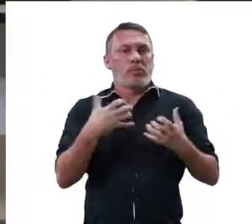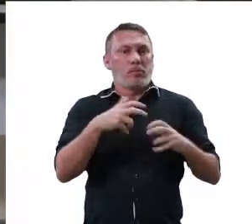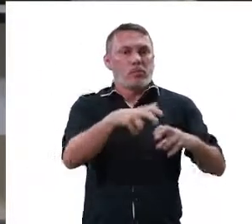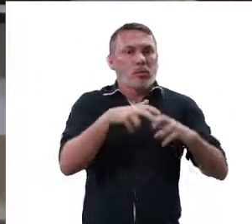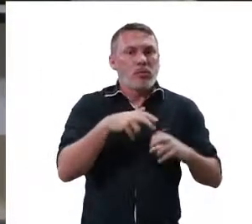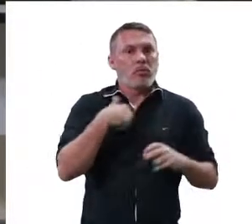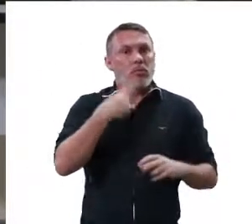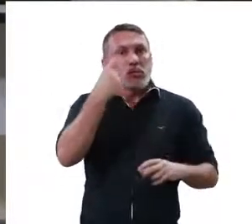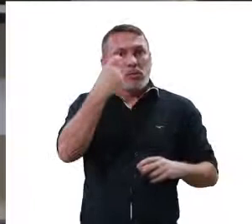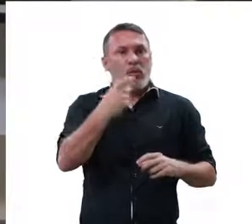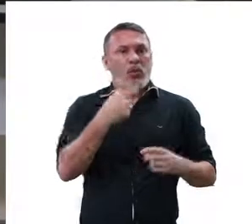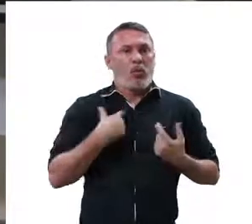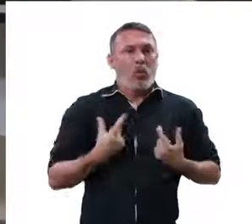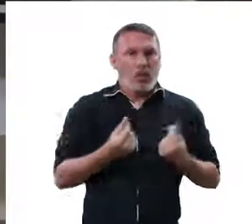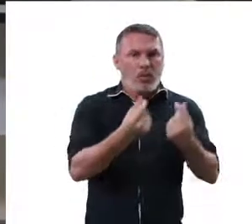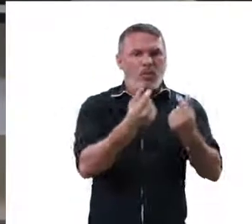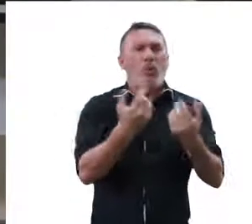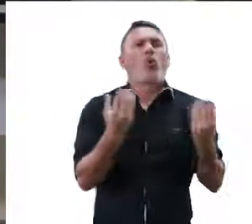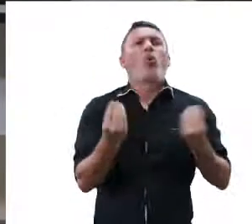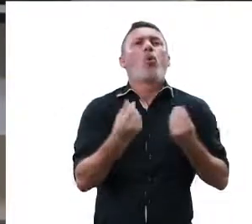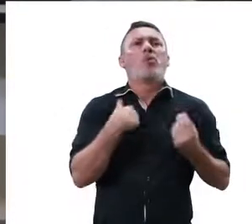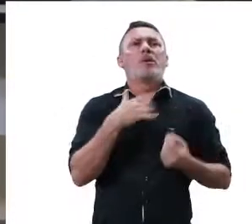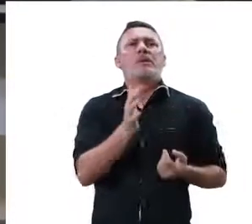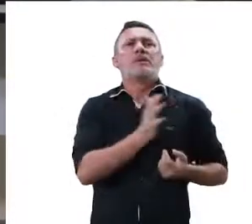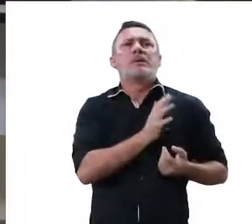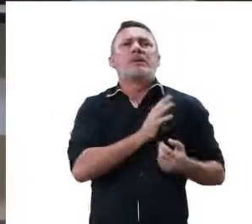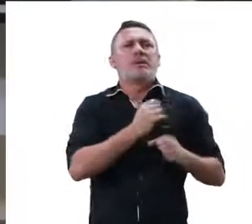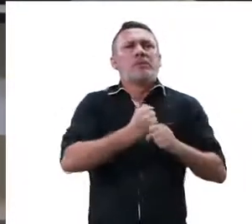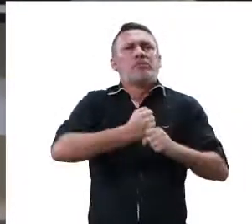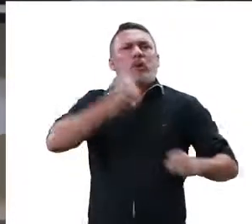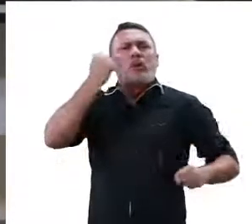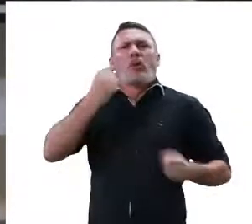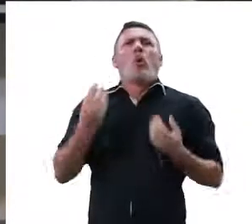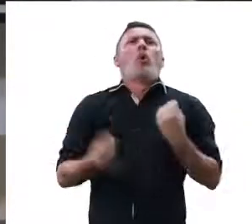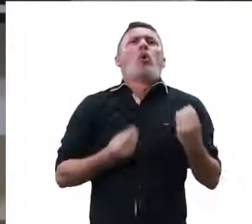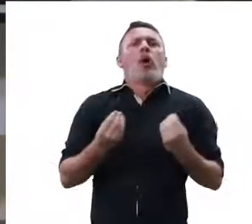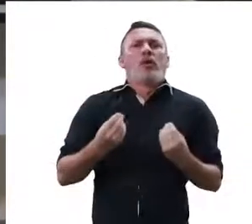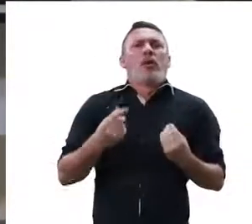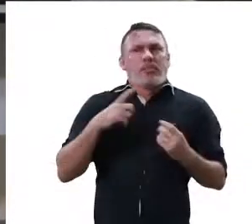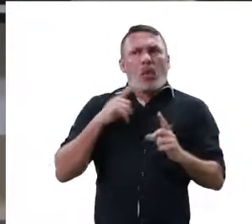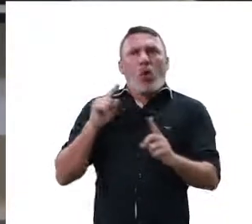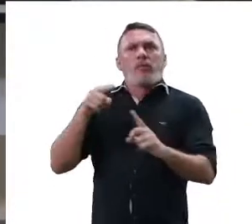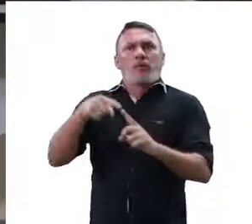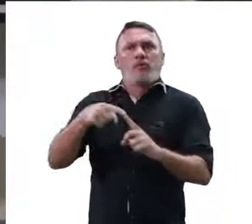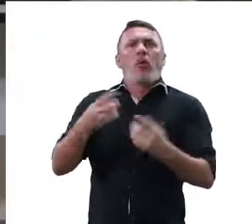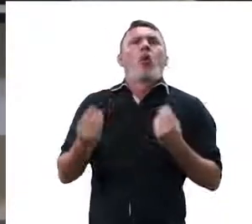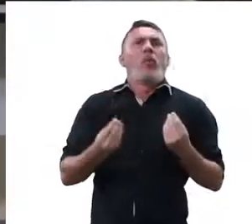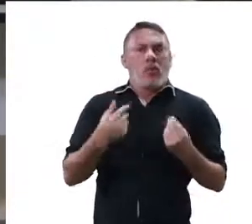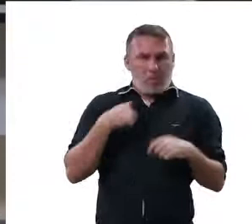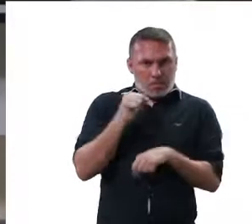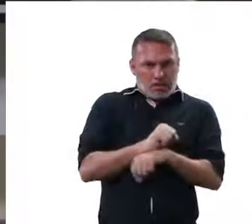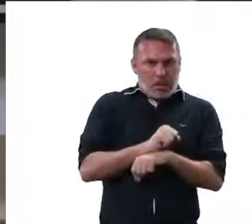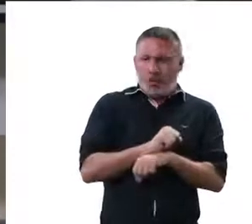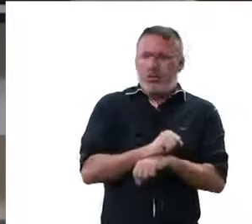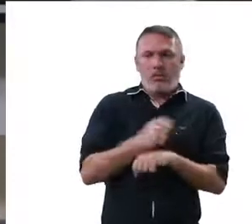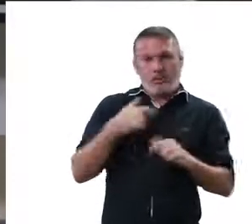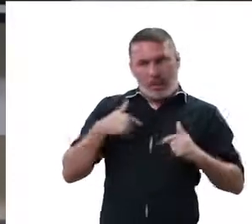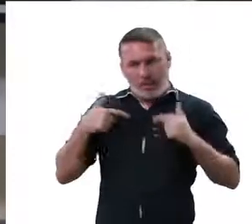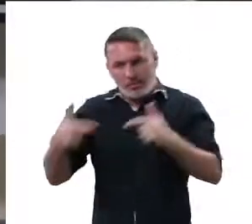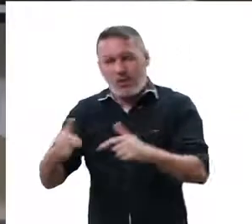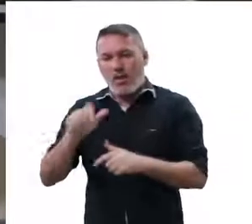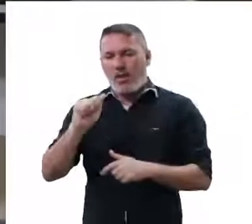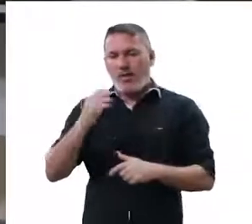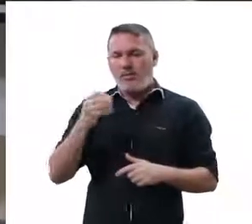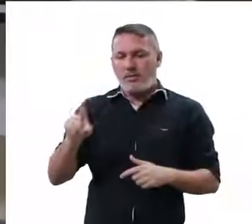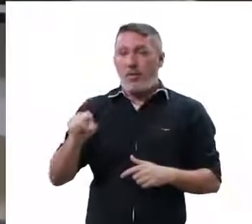rico, tá? Aí eu vou buscar os meios para alcançar esse objetivo. É a ação. Então, eu não